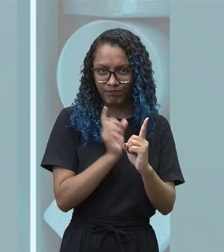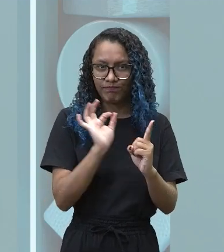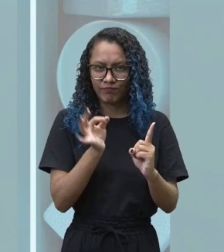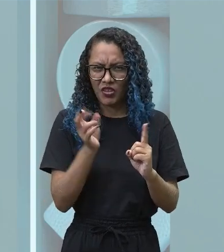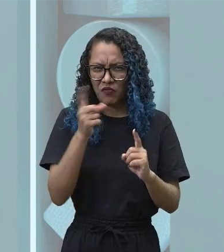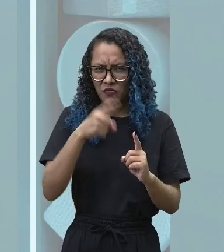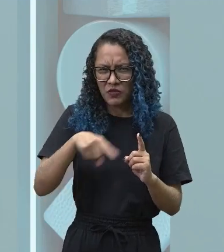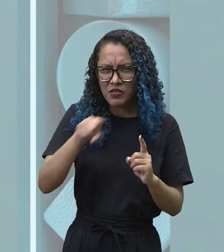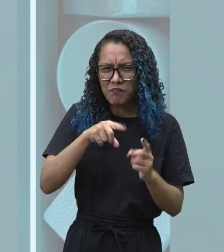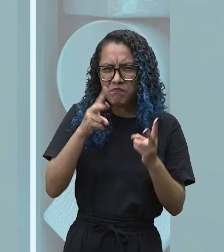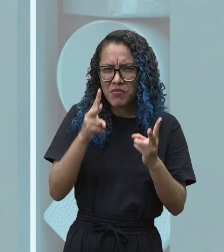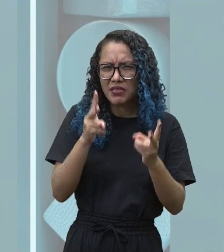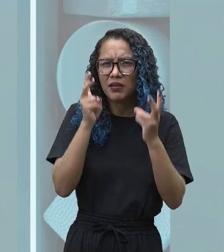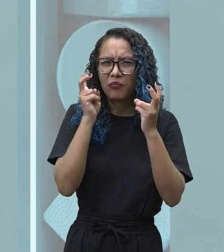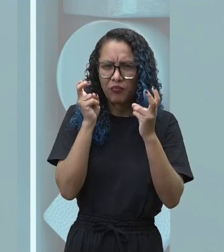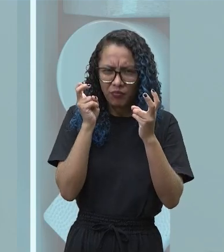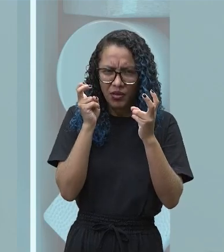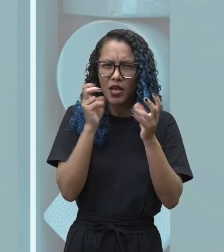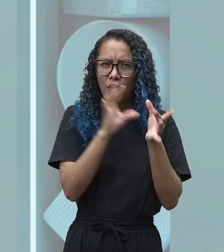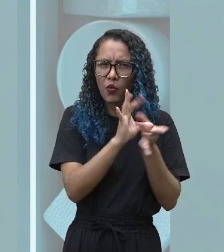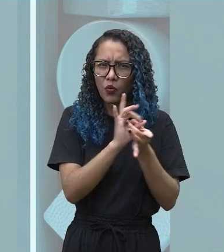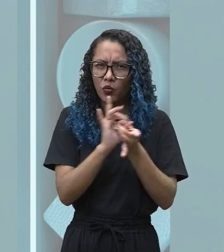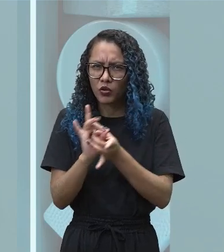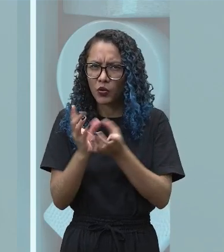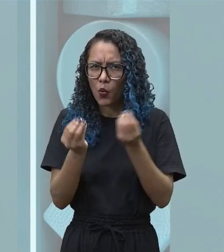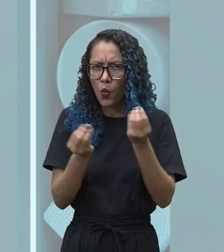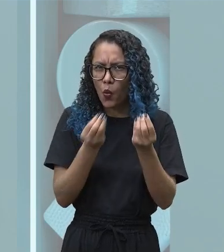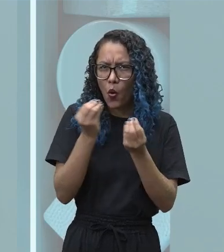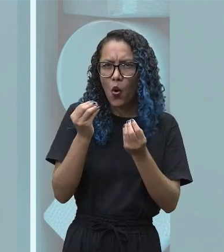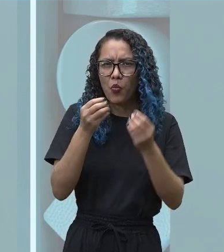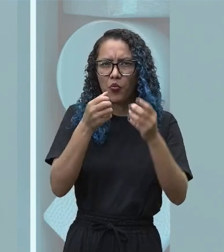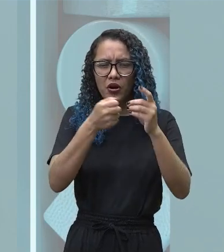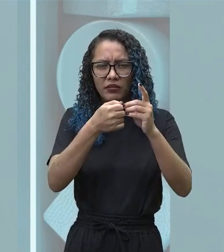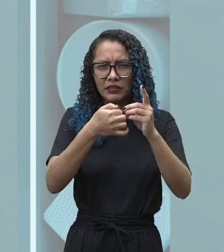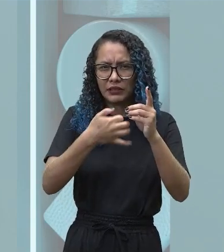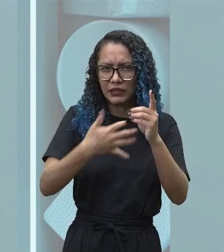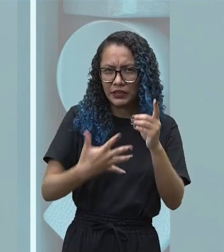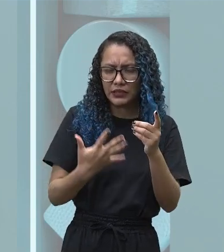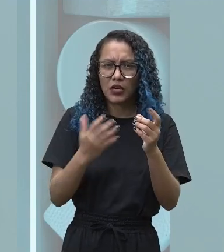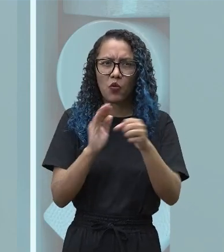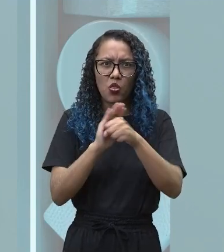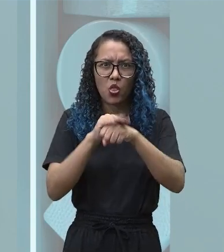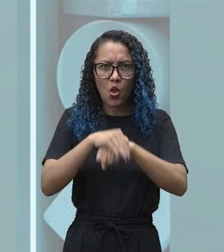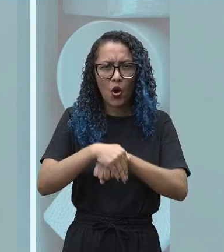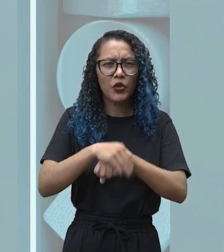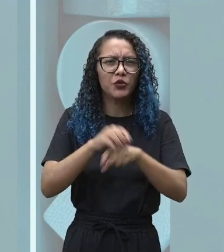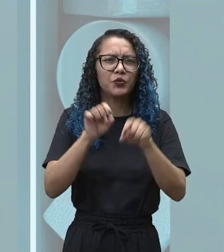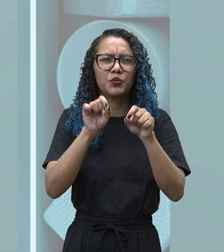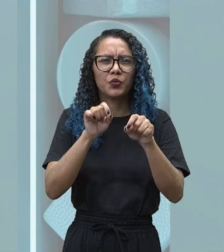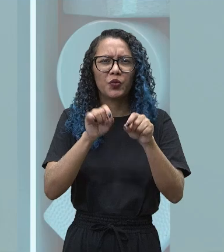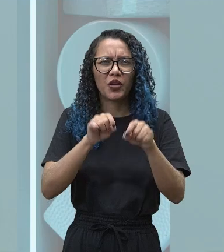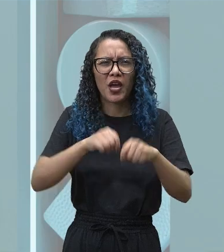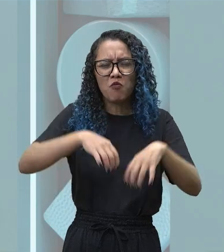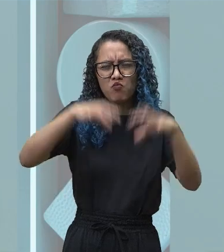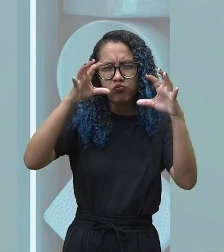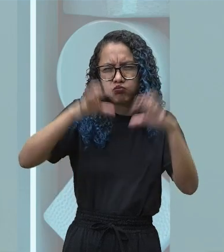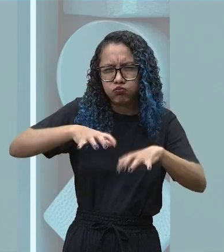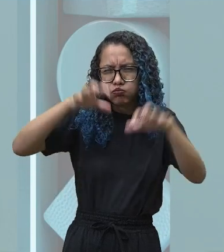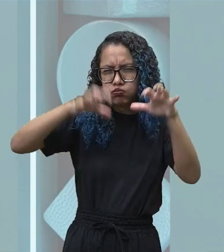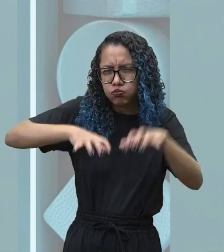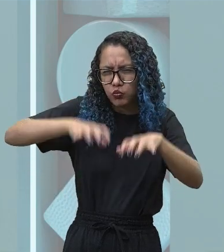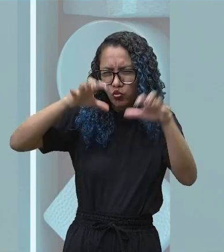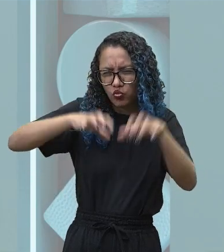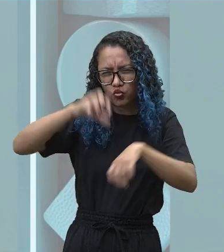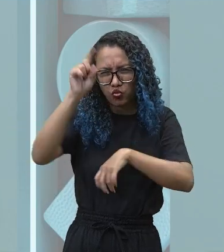visualizaram ali todo aquele contexto, a imagem ao fundo era uma noite de tormenta, né? Então, havia uma